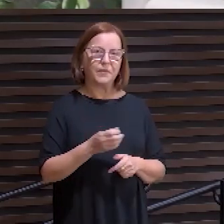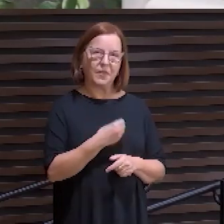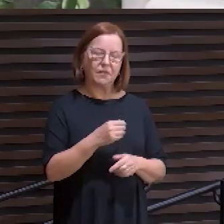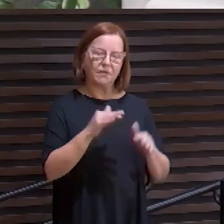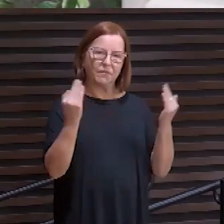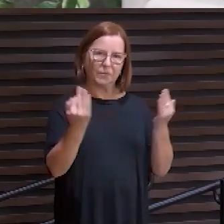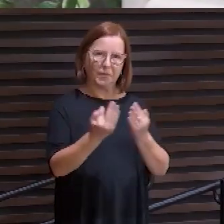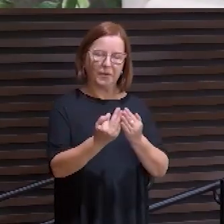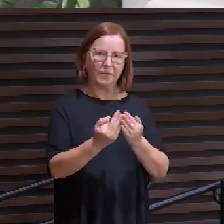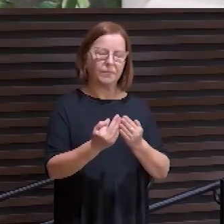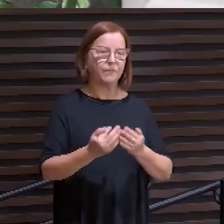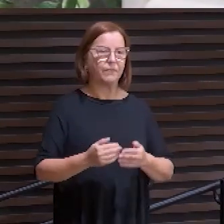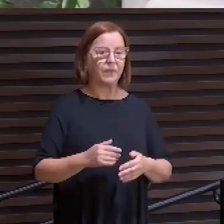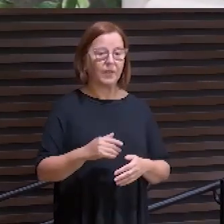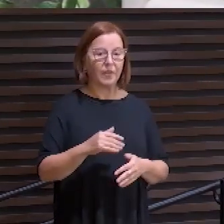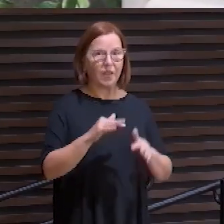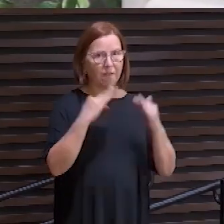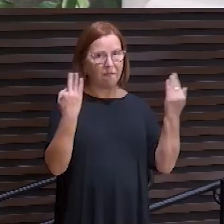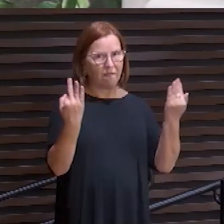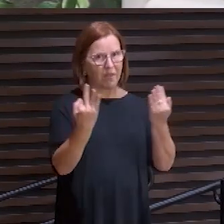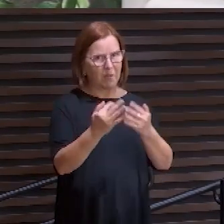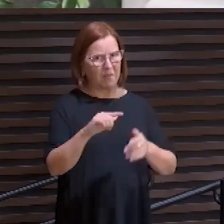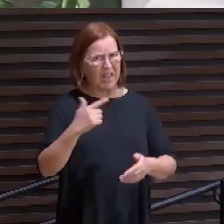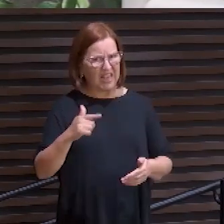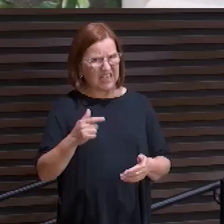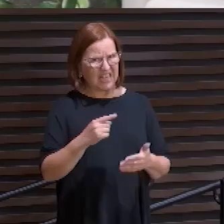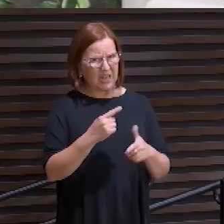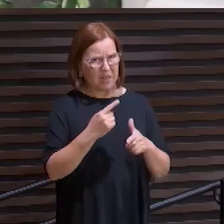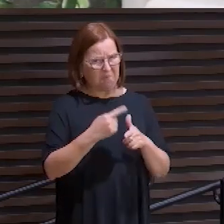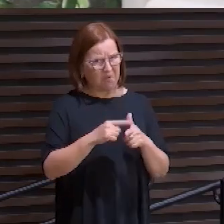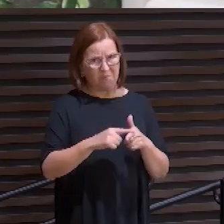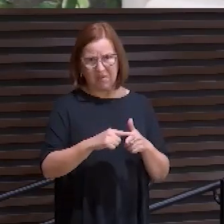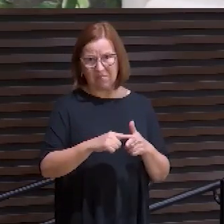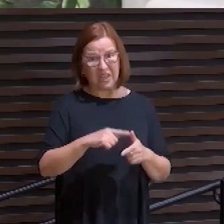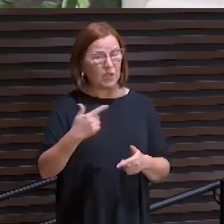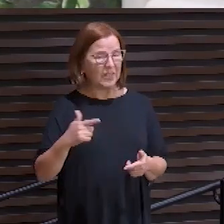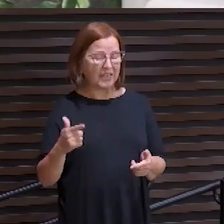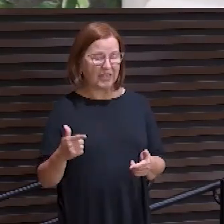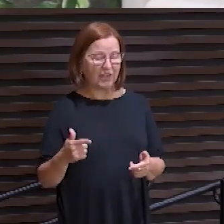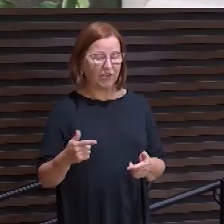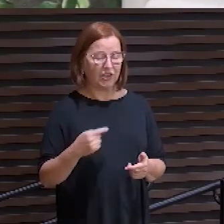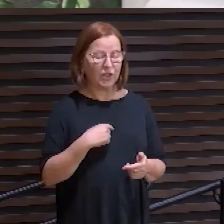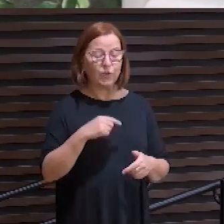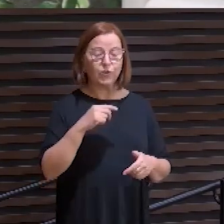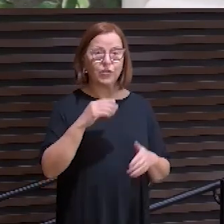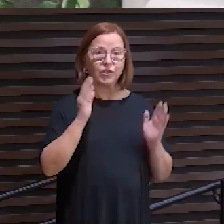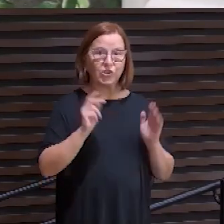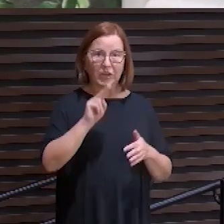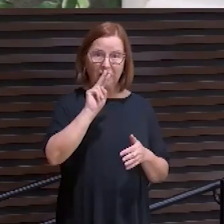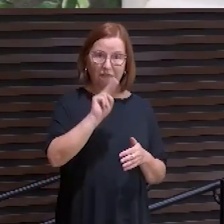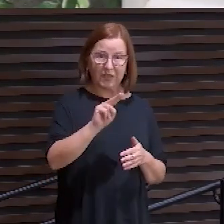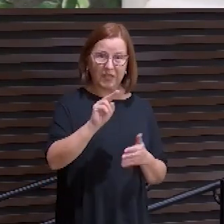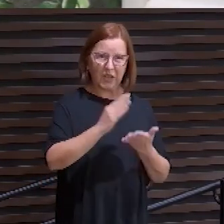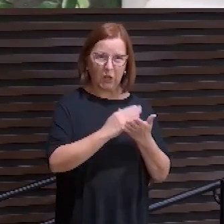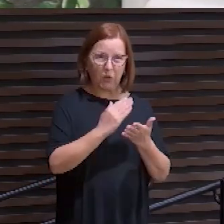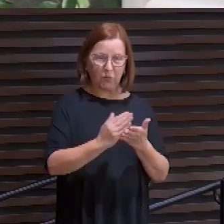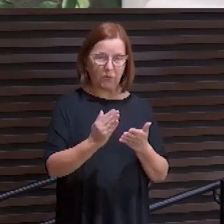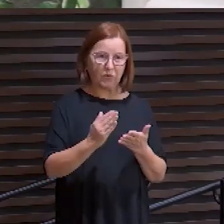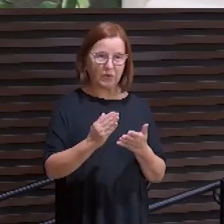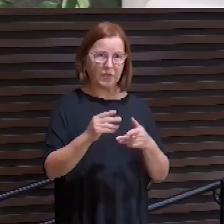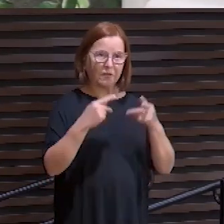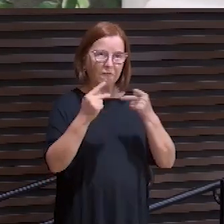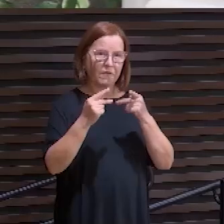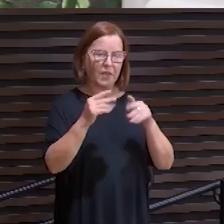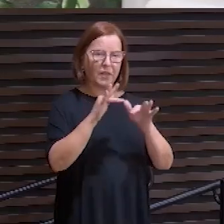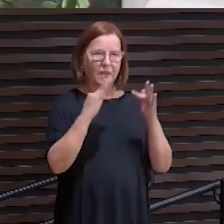Família sem problemas não existe. Eu já vi alguns que narravam a sua família